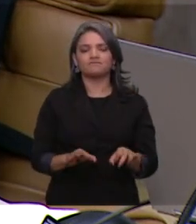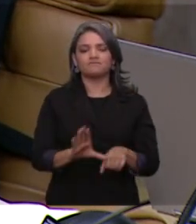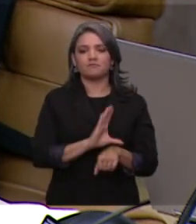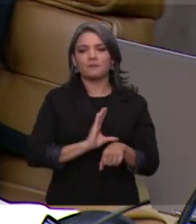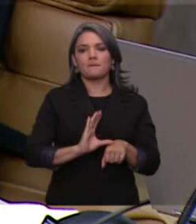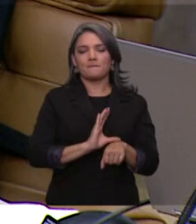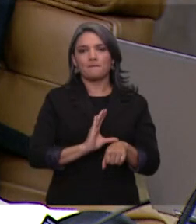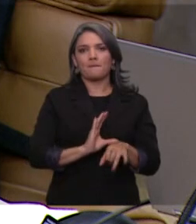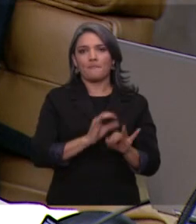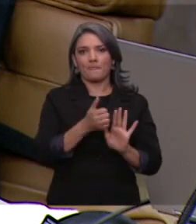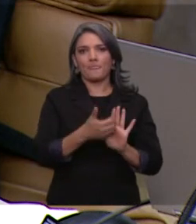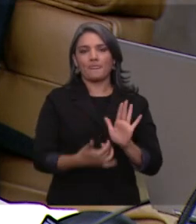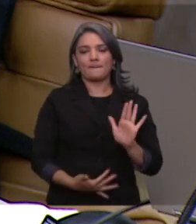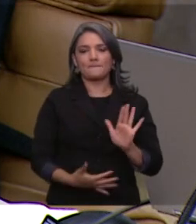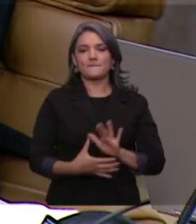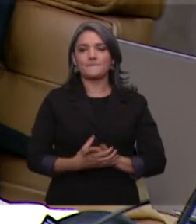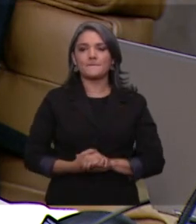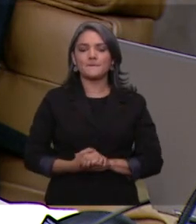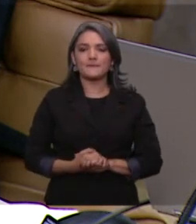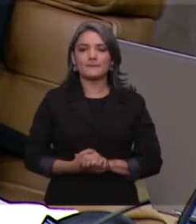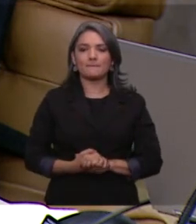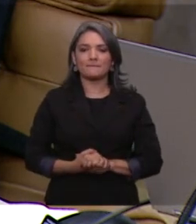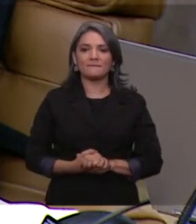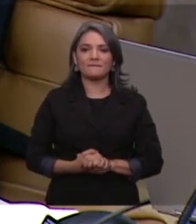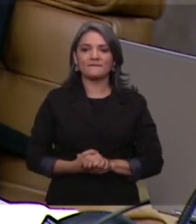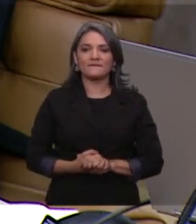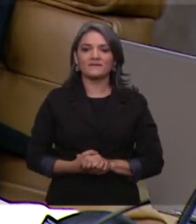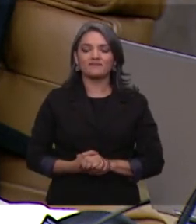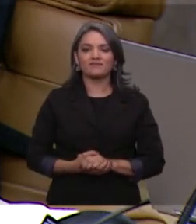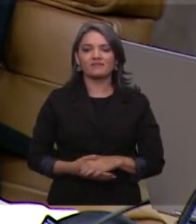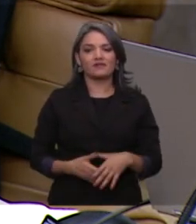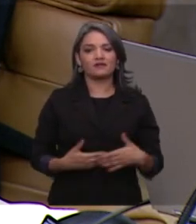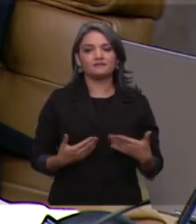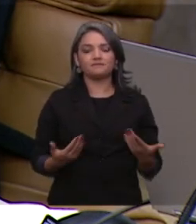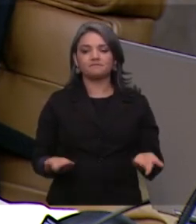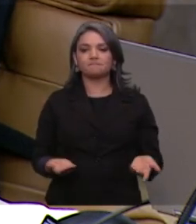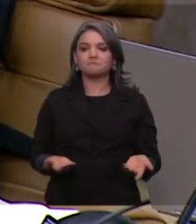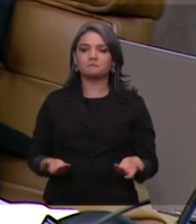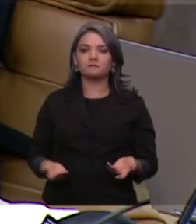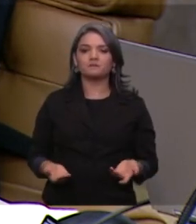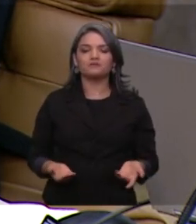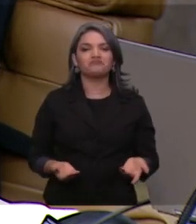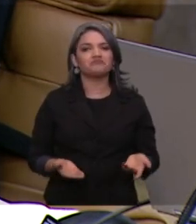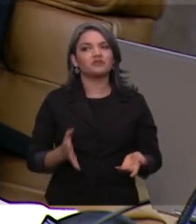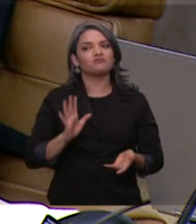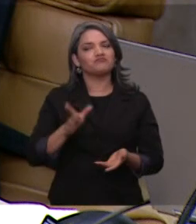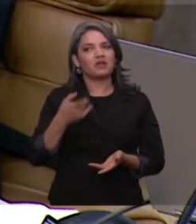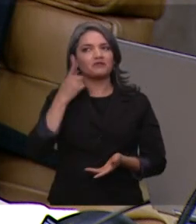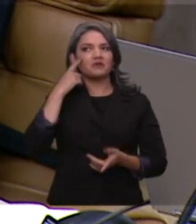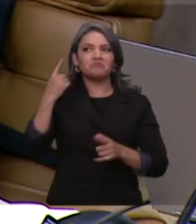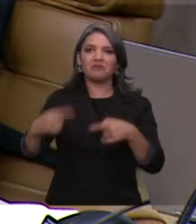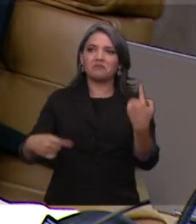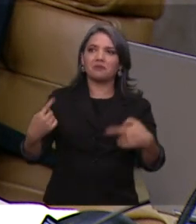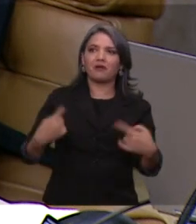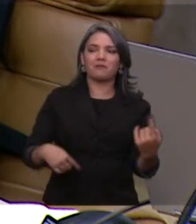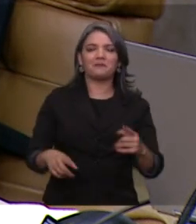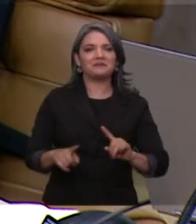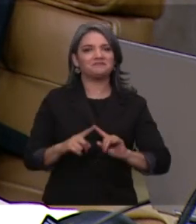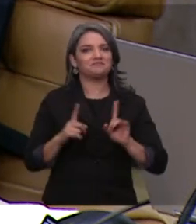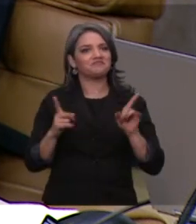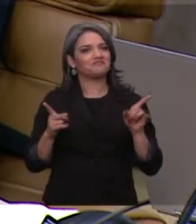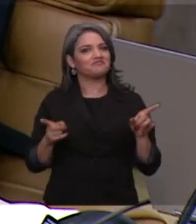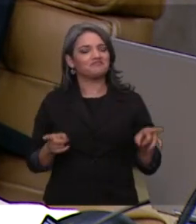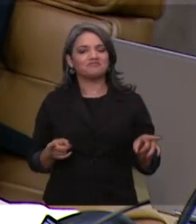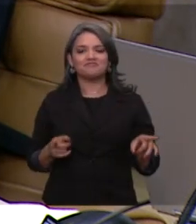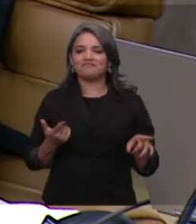põe. Não consegui me convencer dos outros argumentos expostos pelos